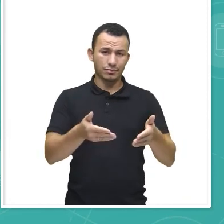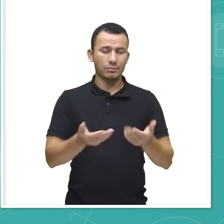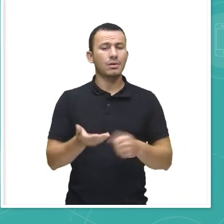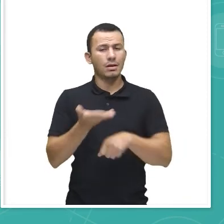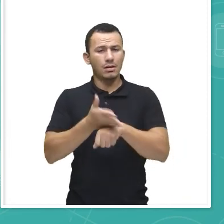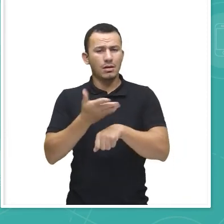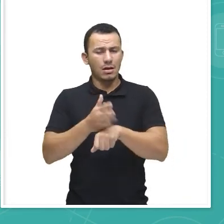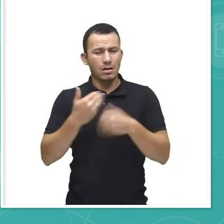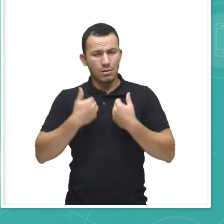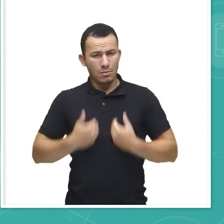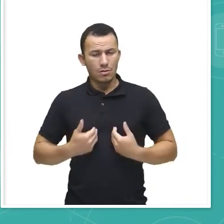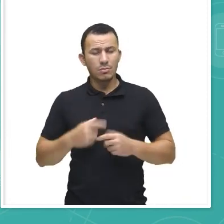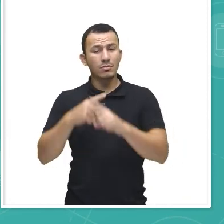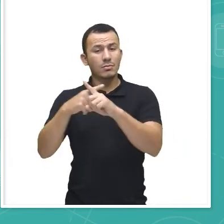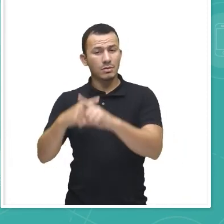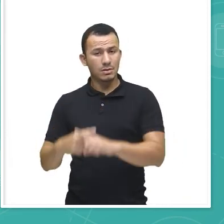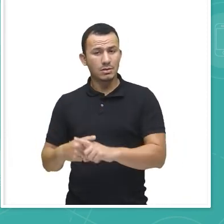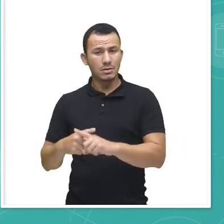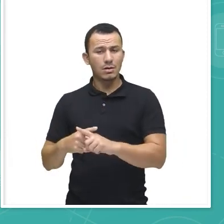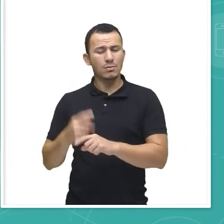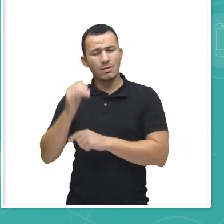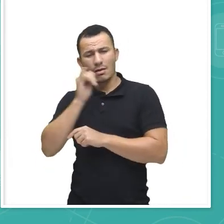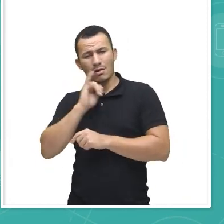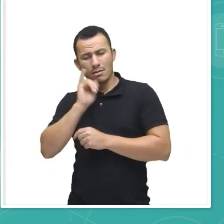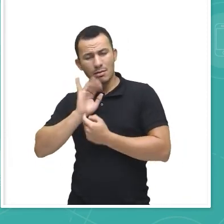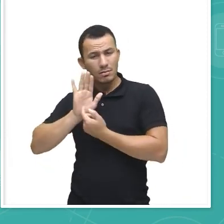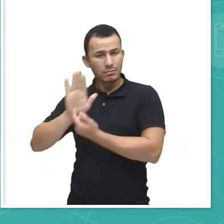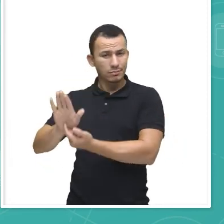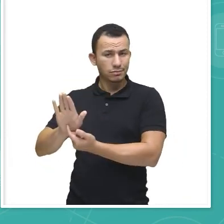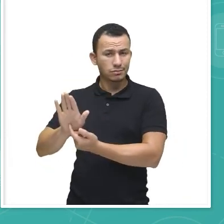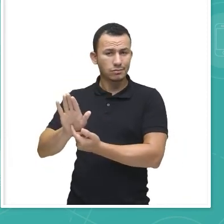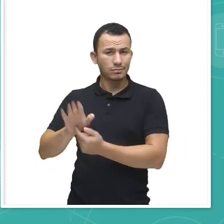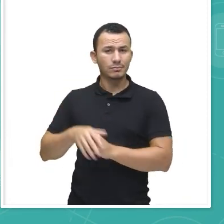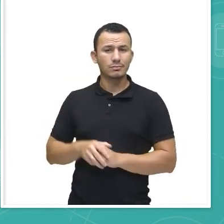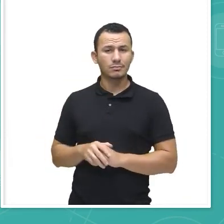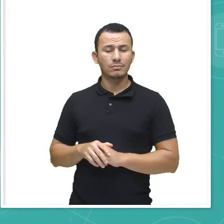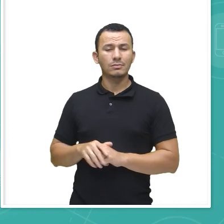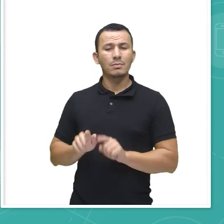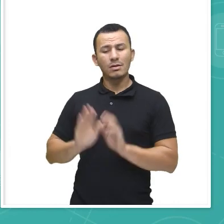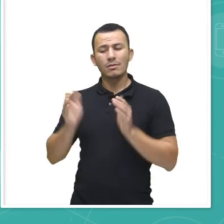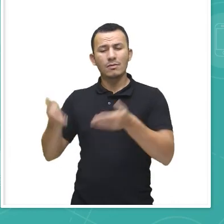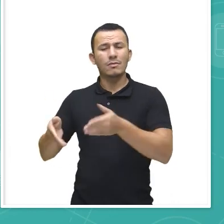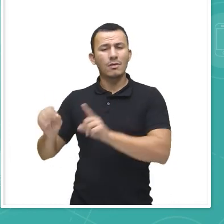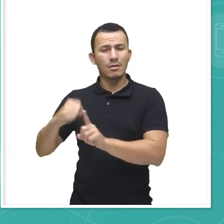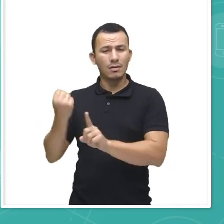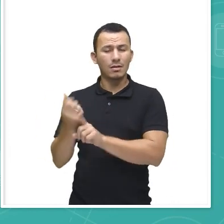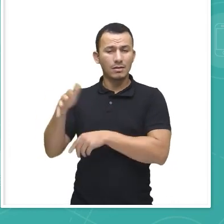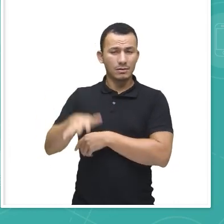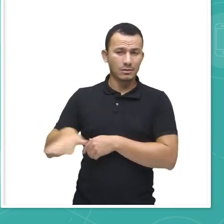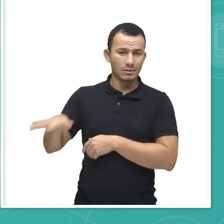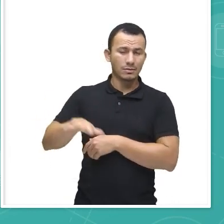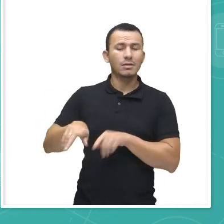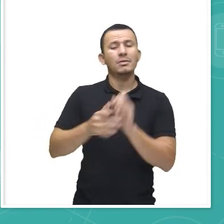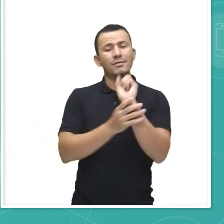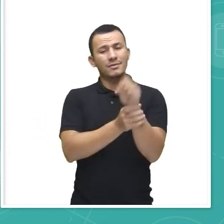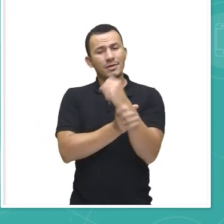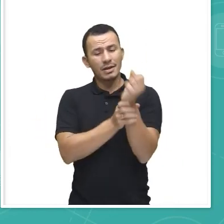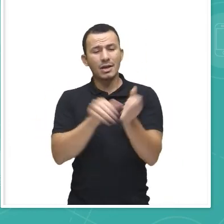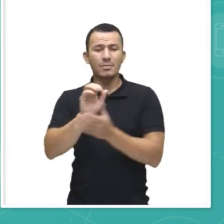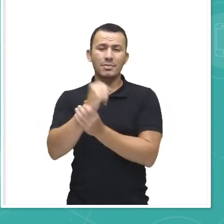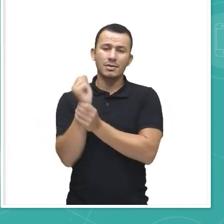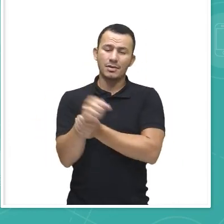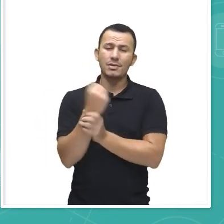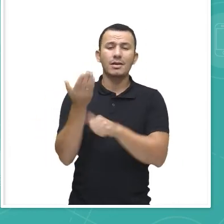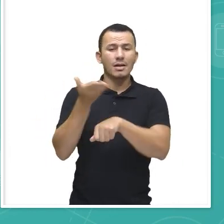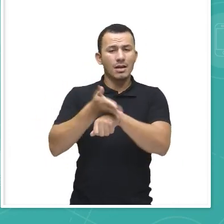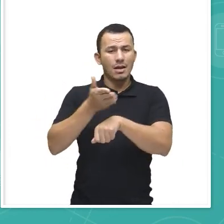físico, competições, demonstração, foco nas interações sociais, fisioterapia, práticas voltadas